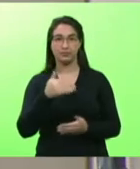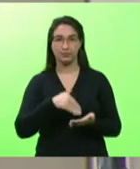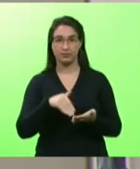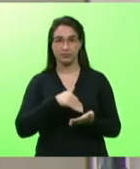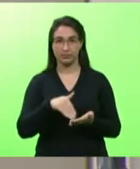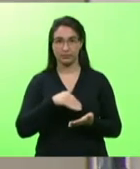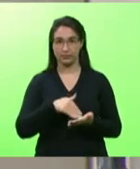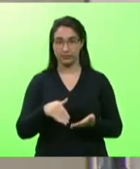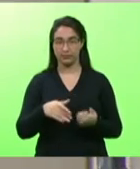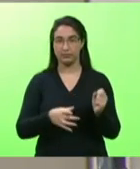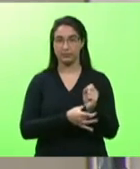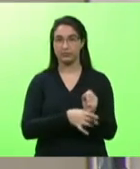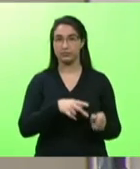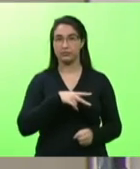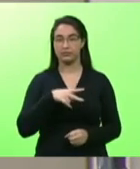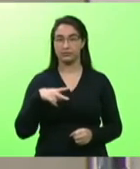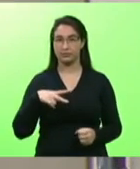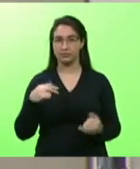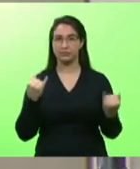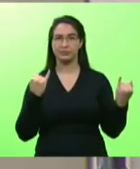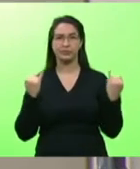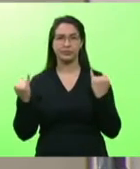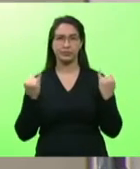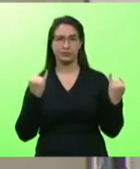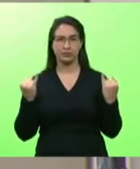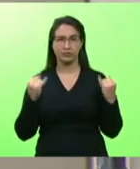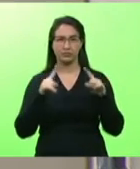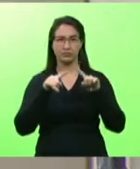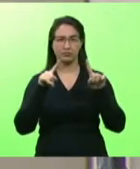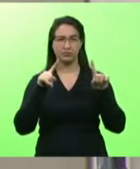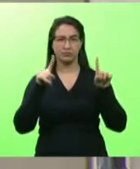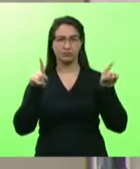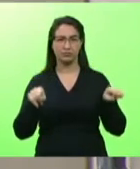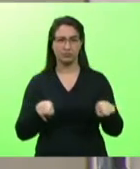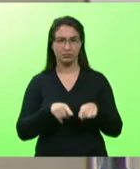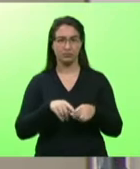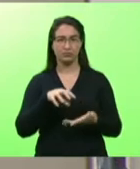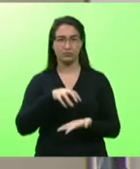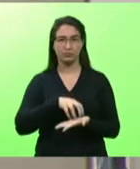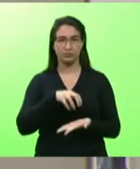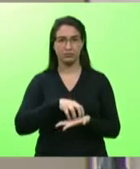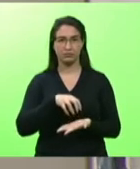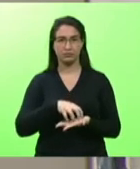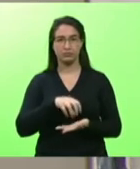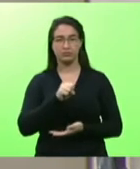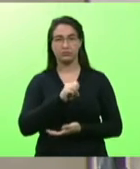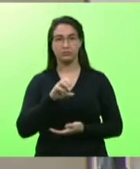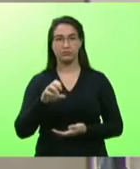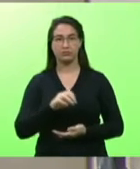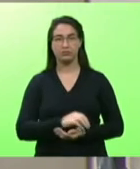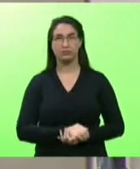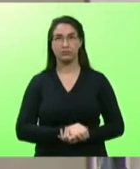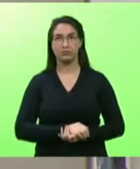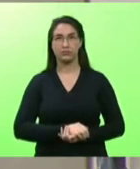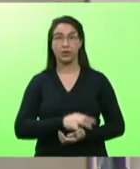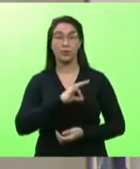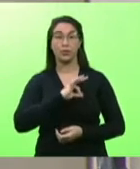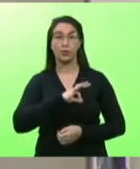da Segurança Pública informações acerca dor quadro de Praças da polícia militar em Santa Catarina em